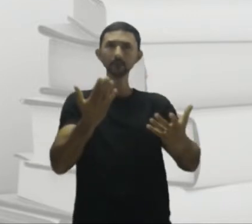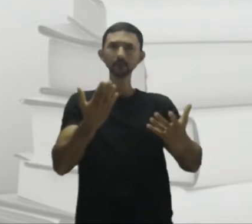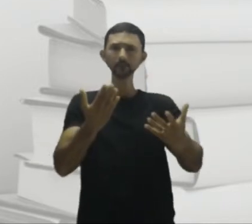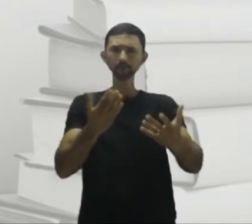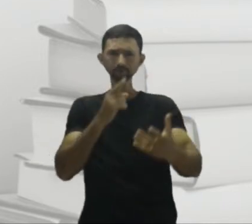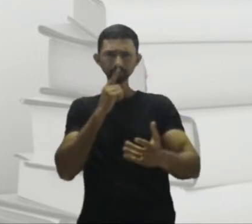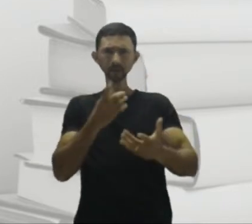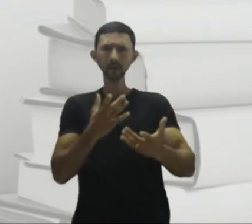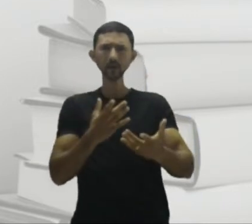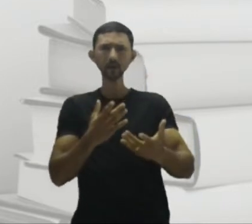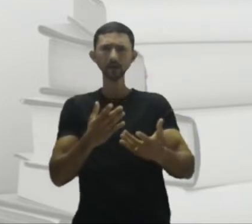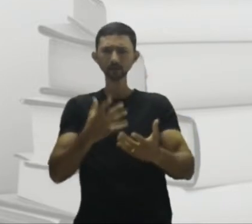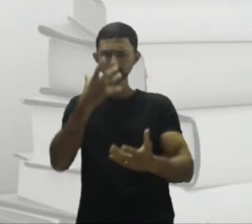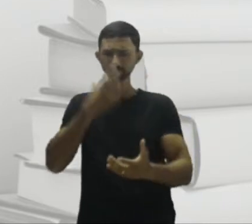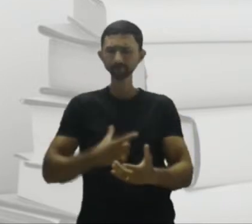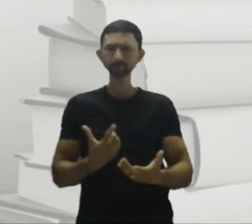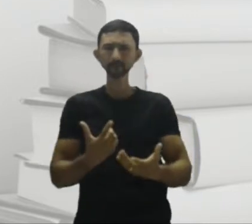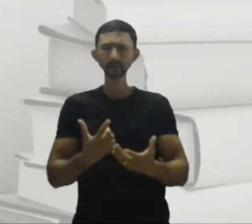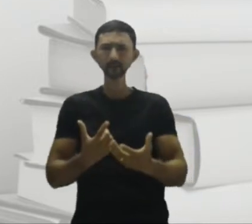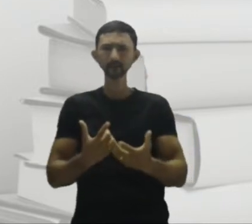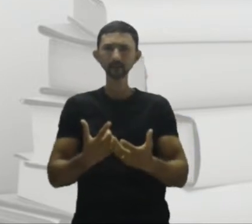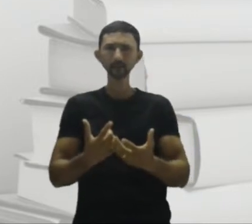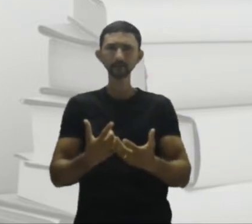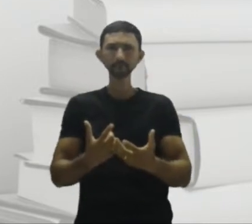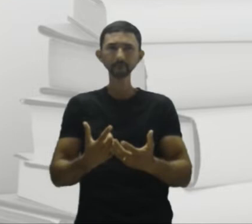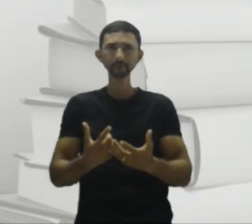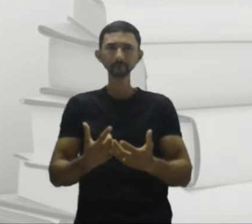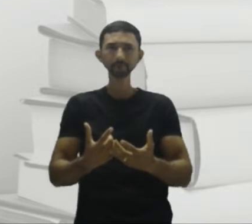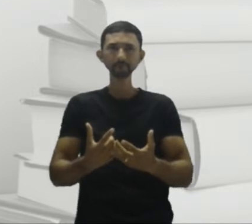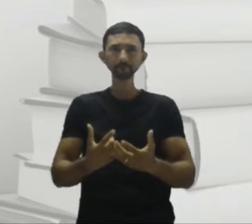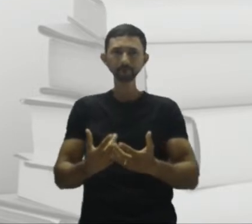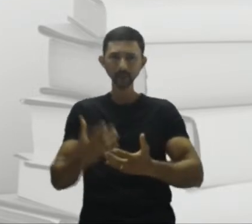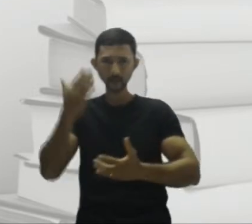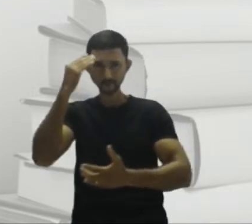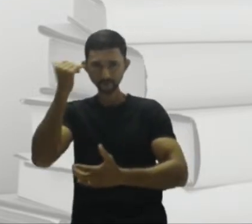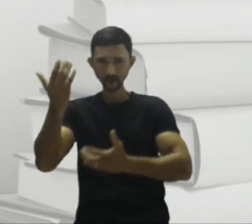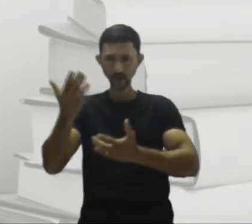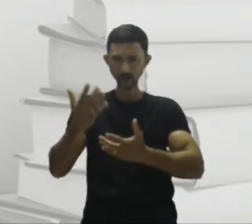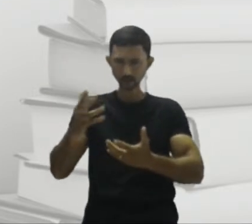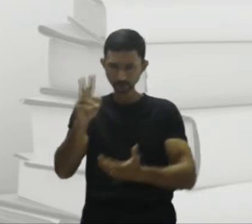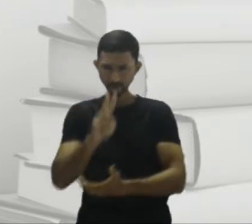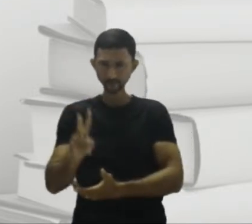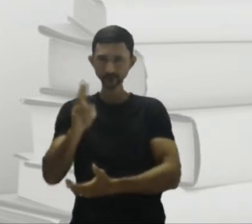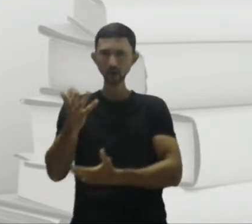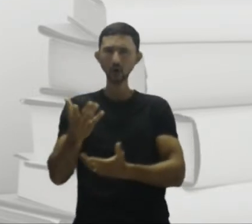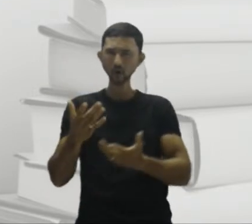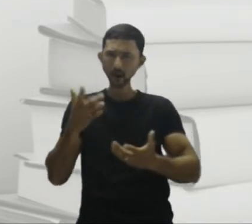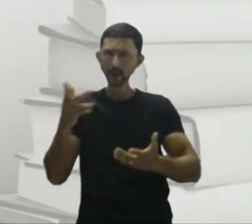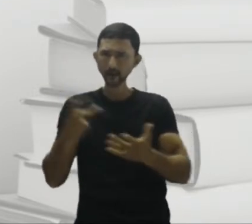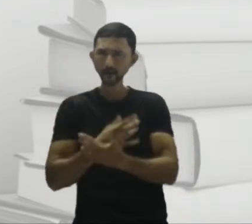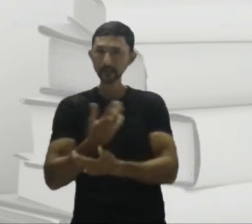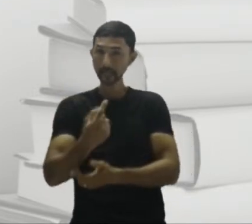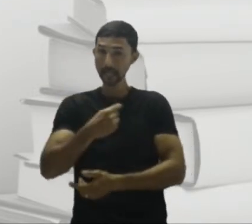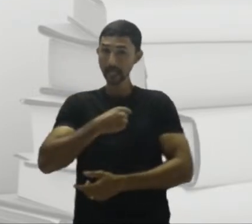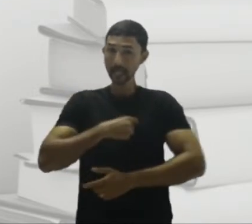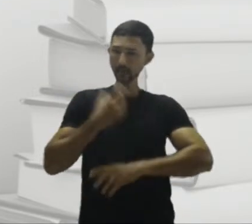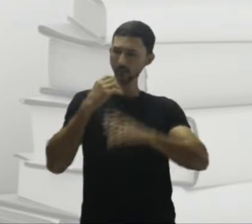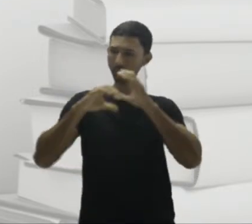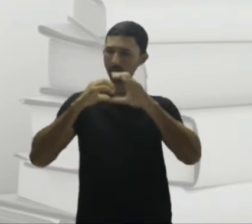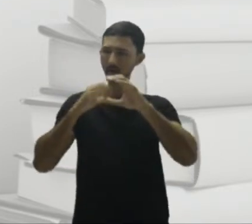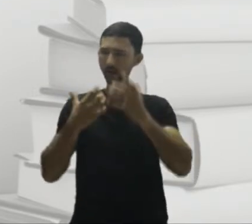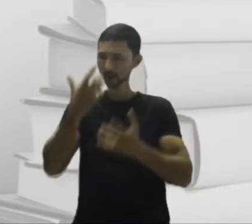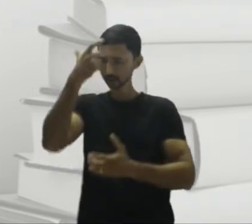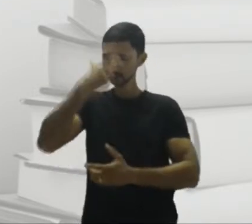Cale-se de Alexandro e de Trajano a fama das vitórias que tiveram, que eu canto